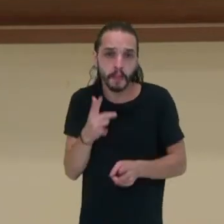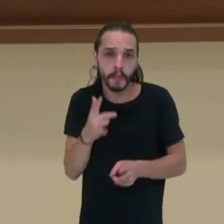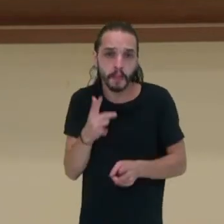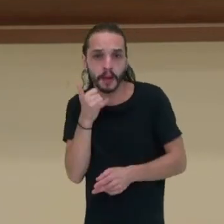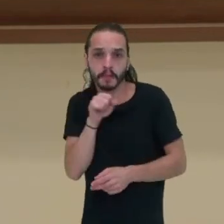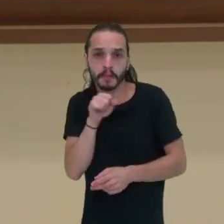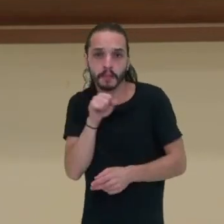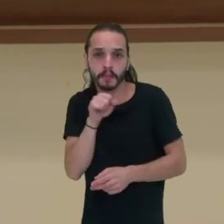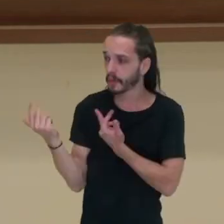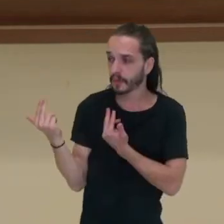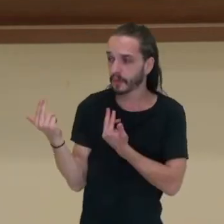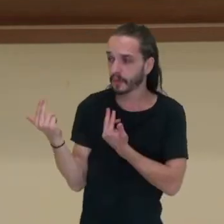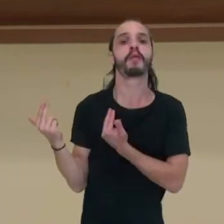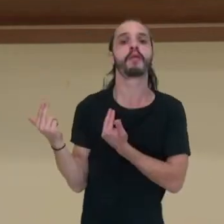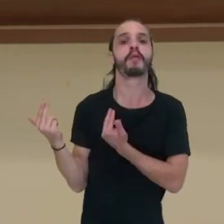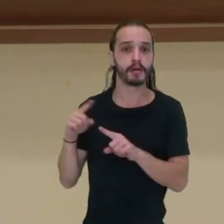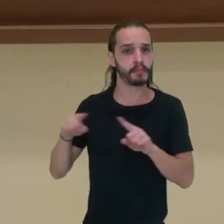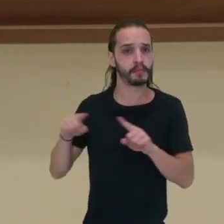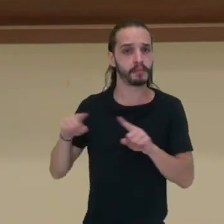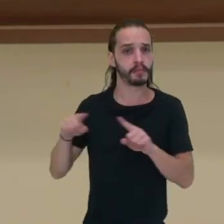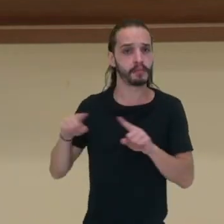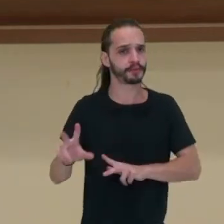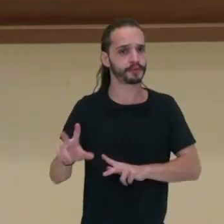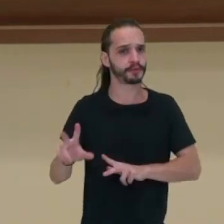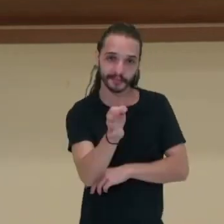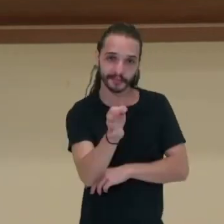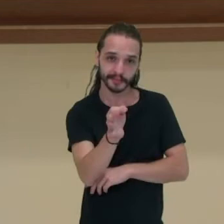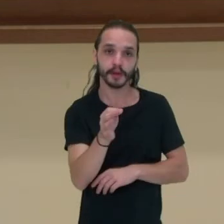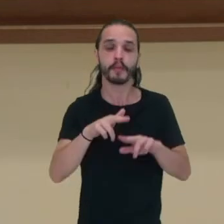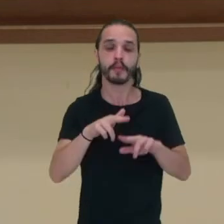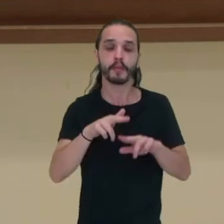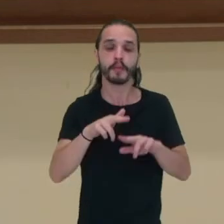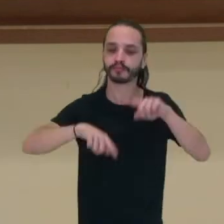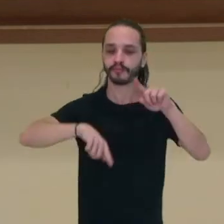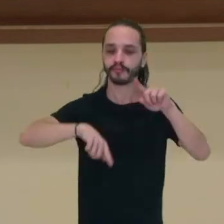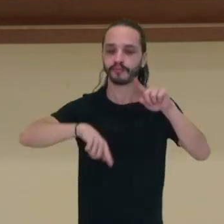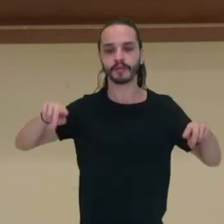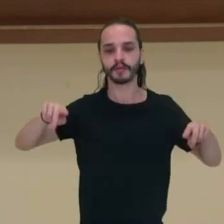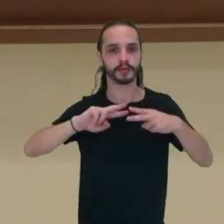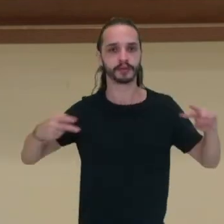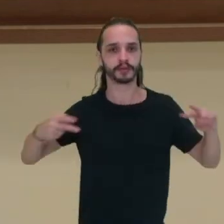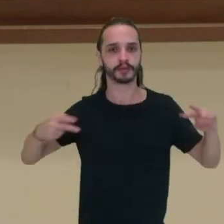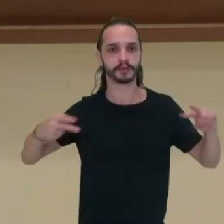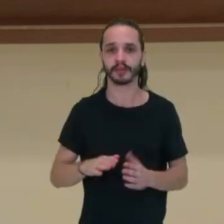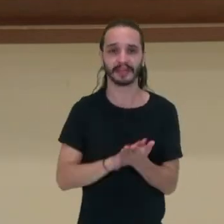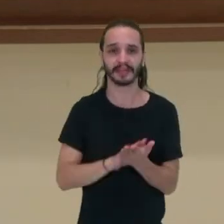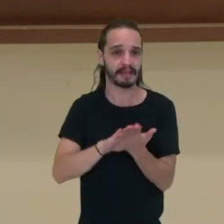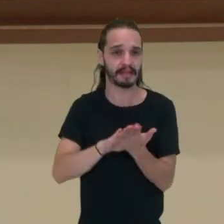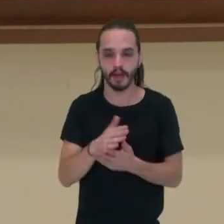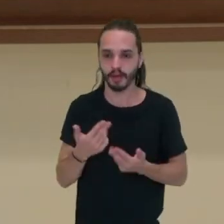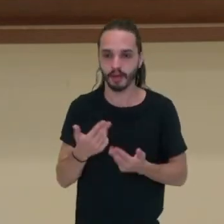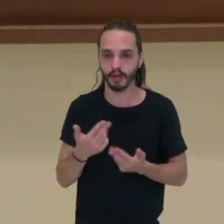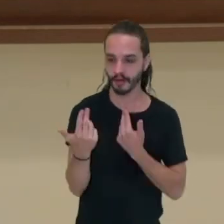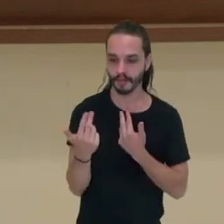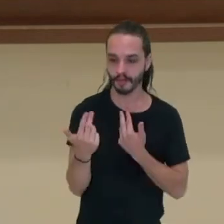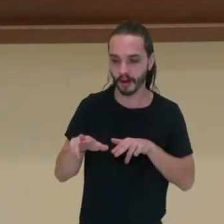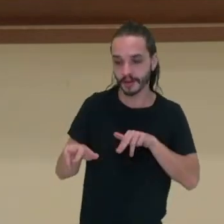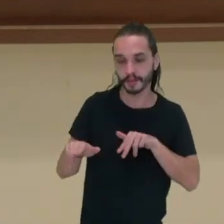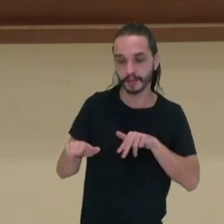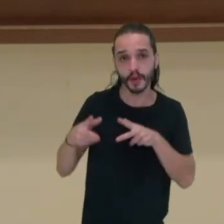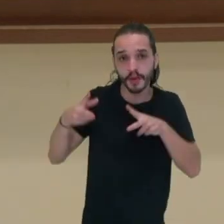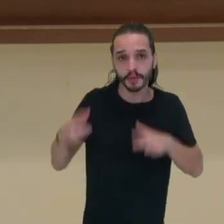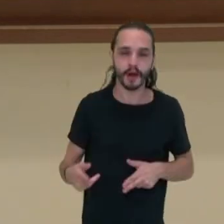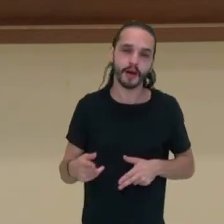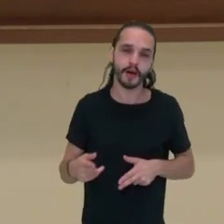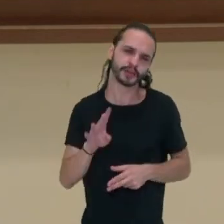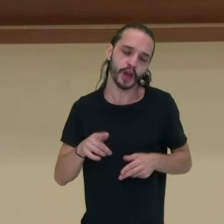vão ter uma diferença. E muito disso é em função da variabilidade, tá? Nenhum irmão vai sair igual ao outro, a não ser que sejam